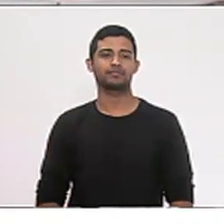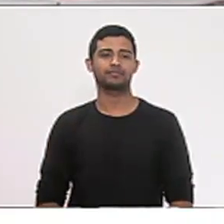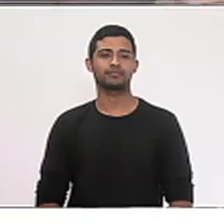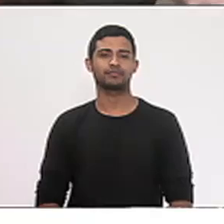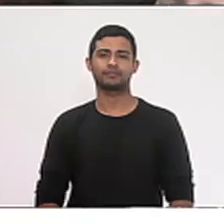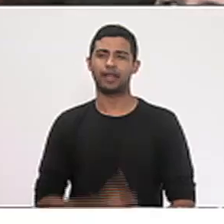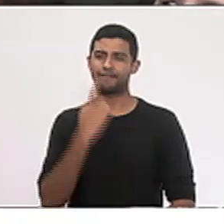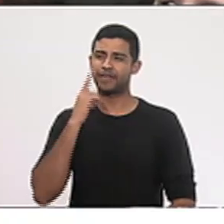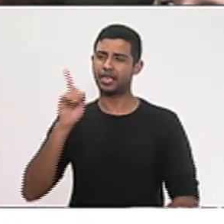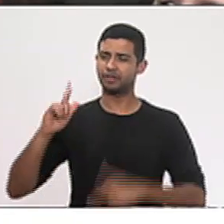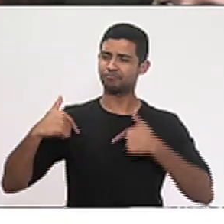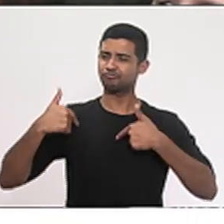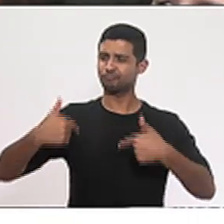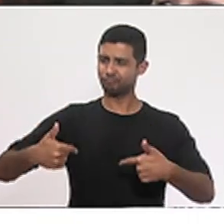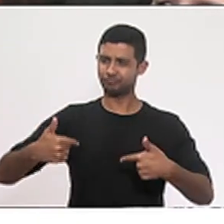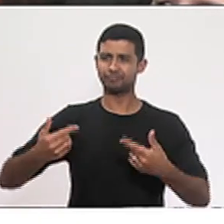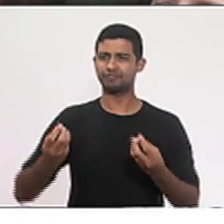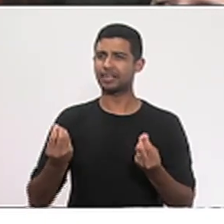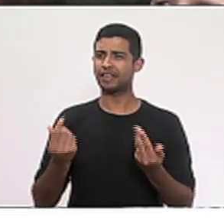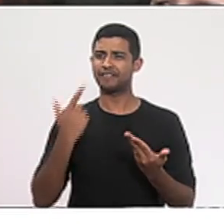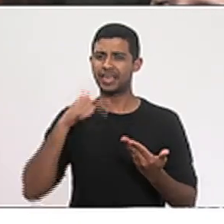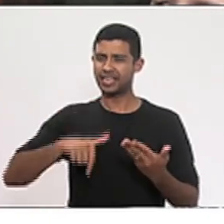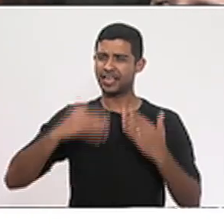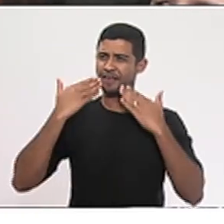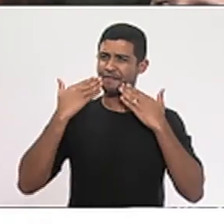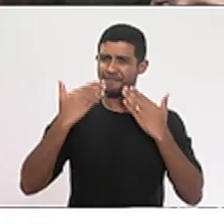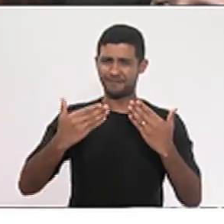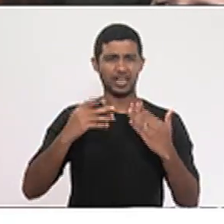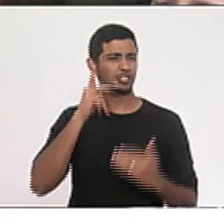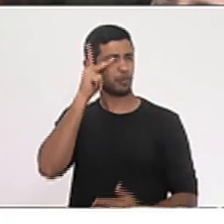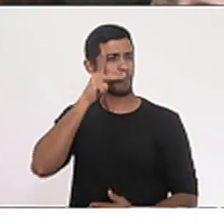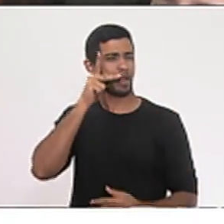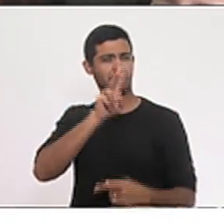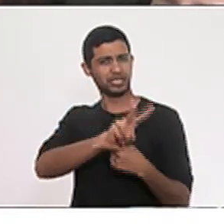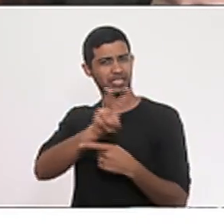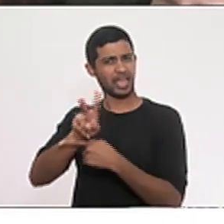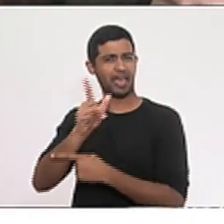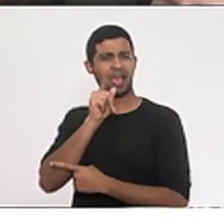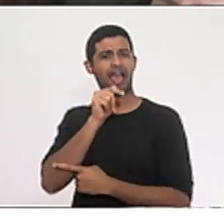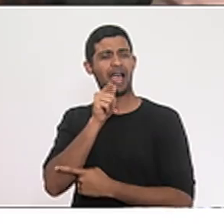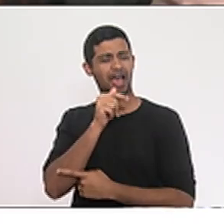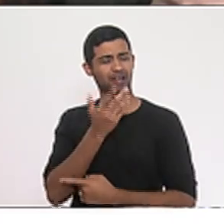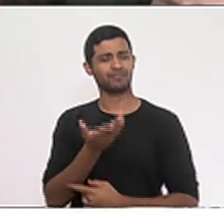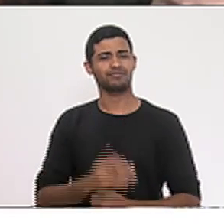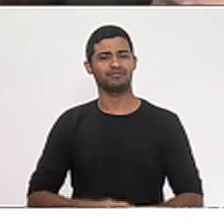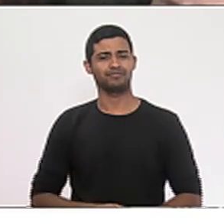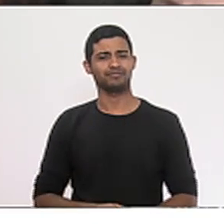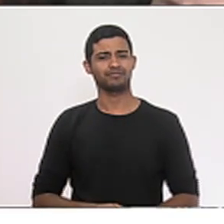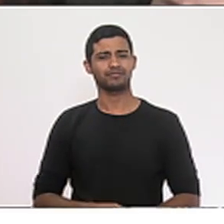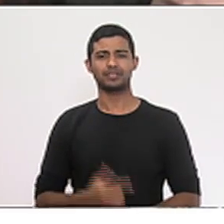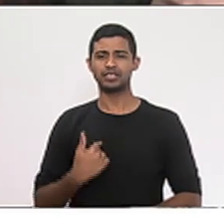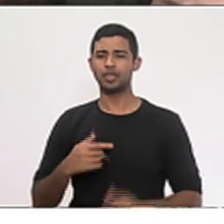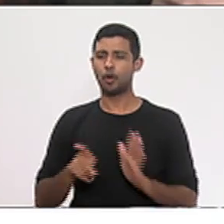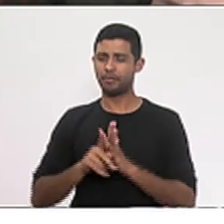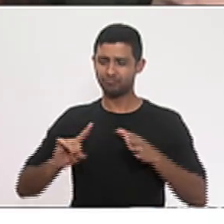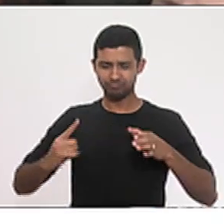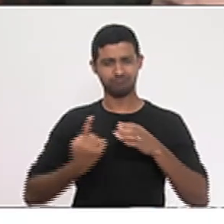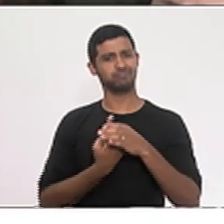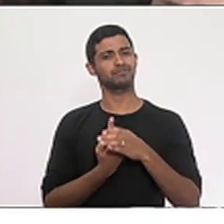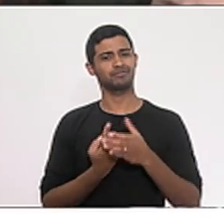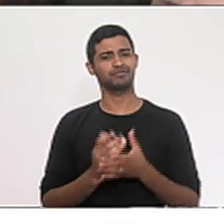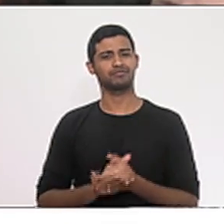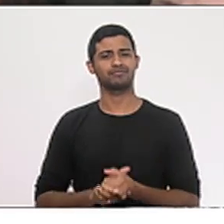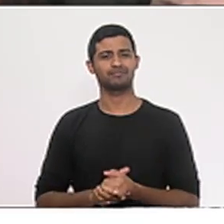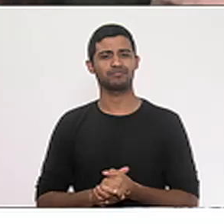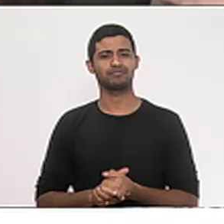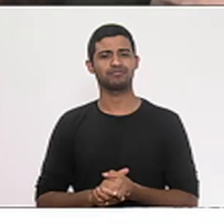pela iniciativa de lançamento desta frente parlamentar em defesa da água, da qual eu sou membro,